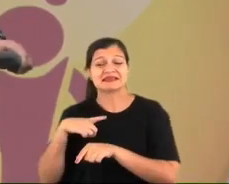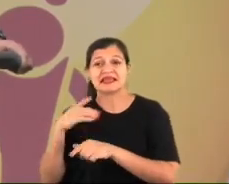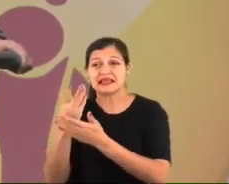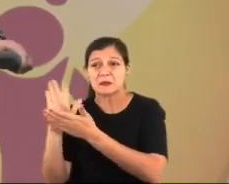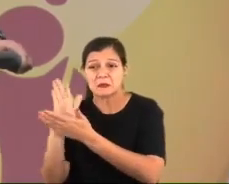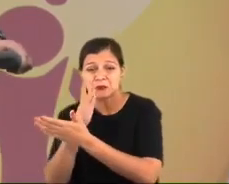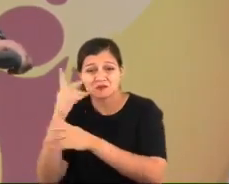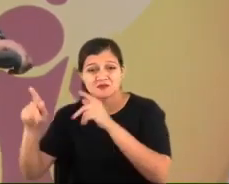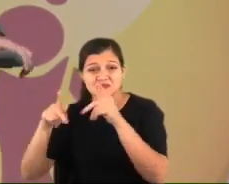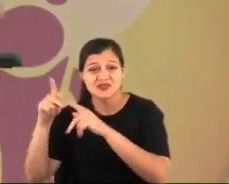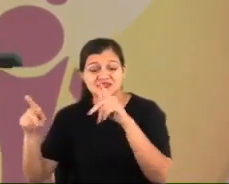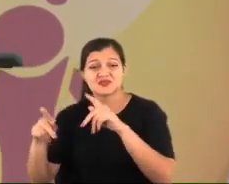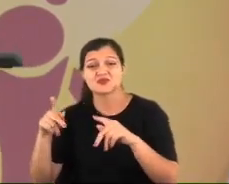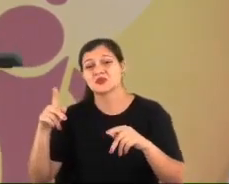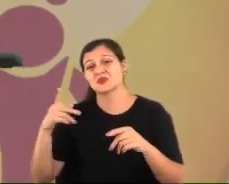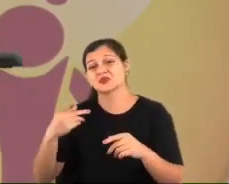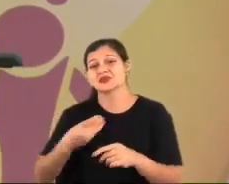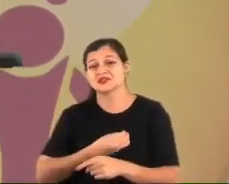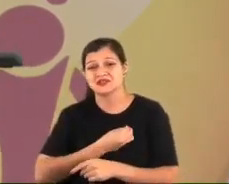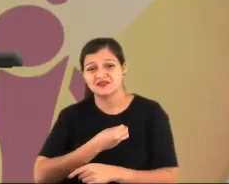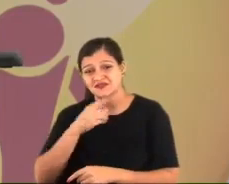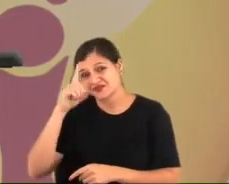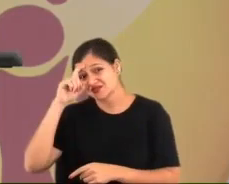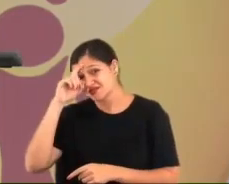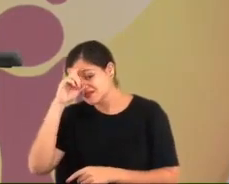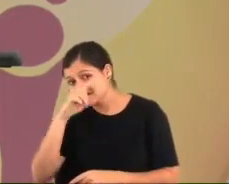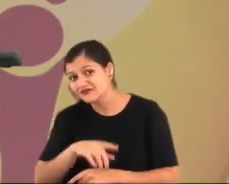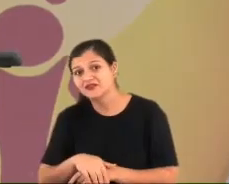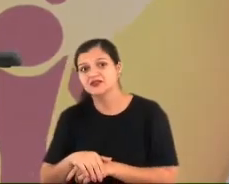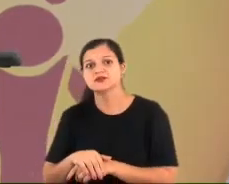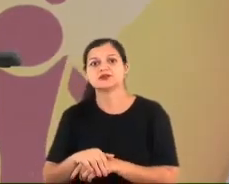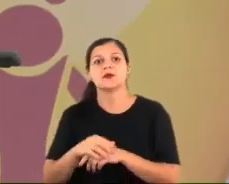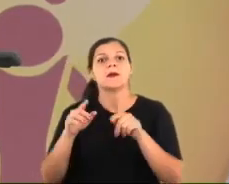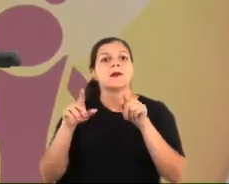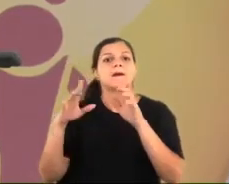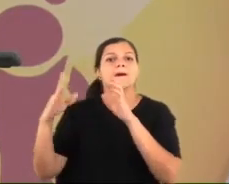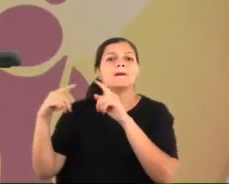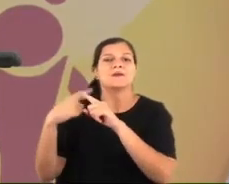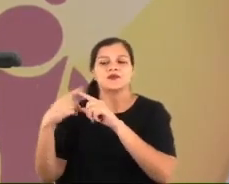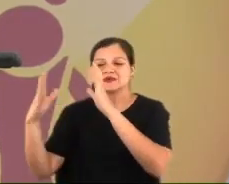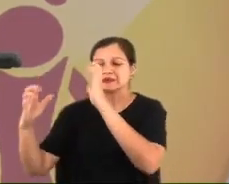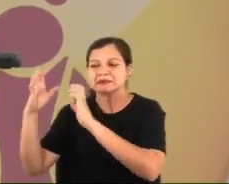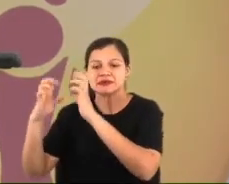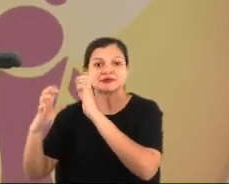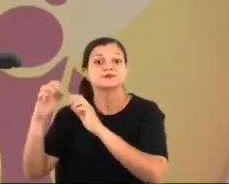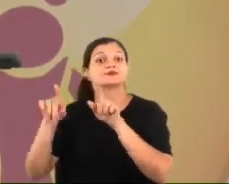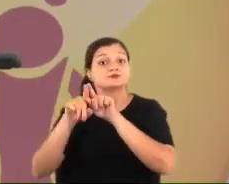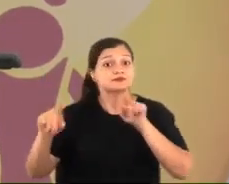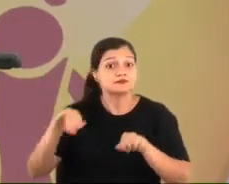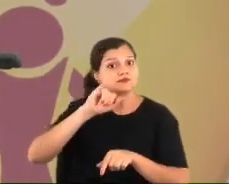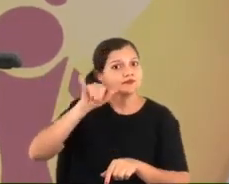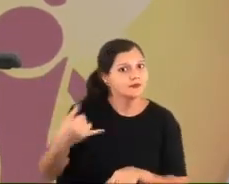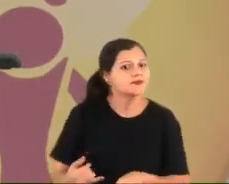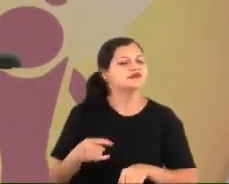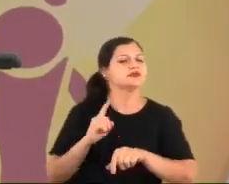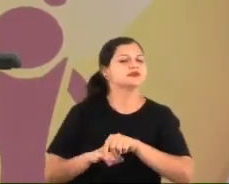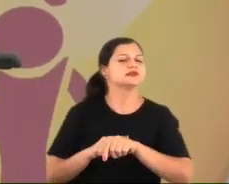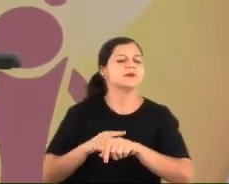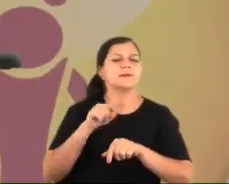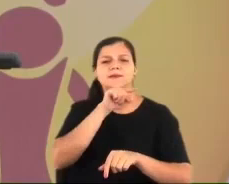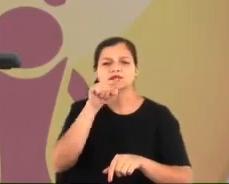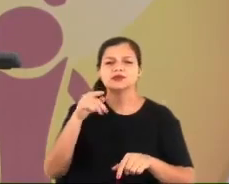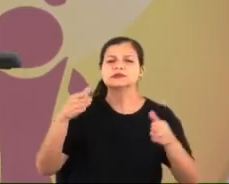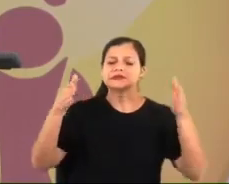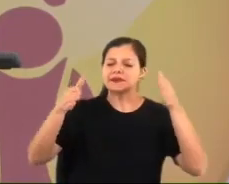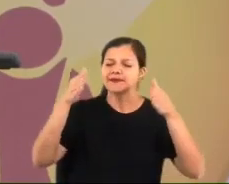Mas aproveite. Aproveite esse tempo que você está tendo em casa. Aproveite. Grave um vídeo, mande para alguém, incentive.